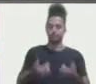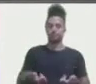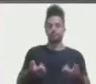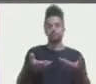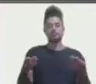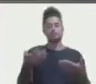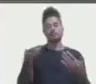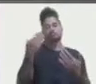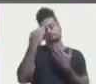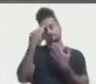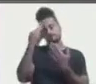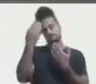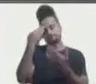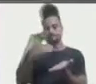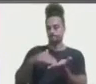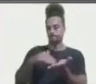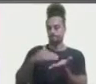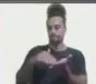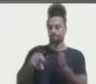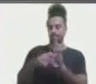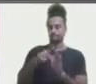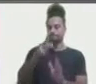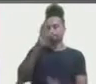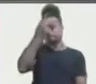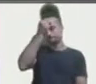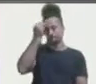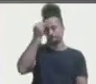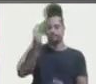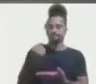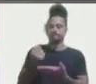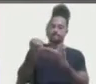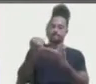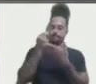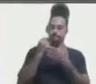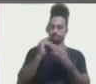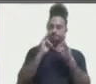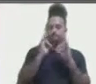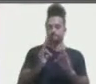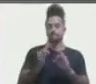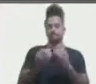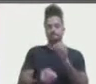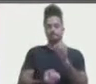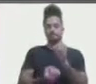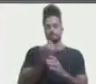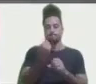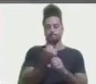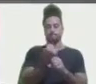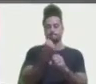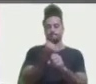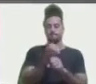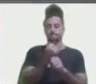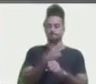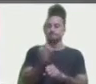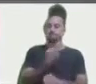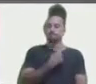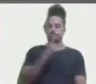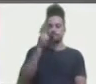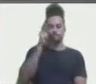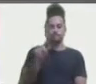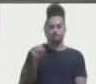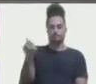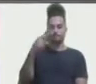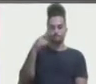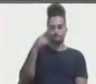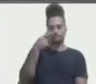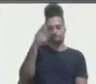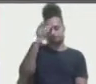os secretários da prefeitura que nos ajudaram com essa com esse pedido e quem ganha com isso não é o vereador Silvio não são os demais